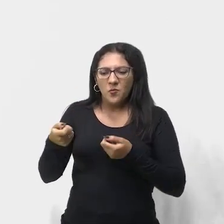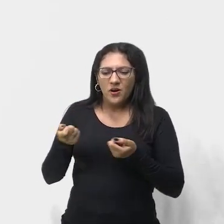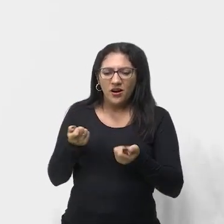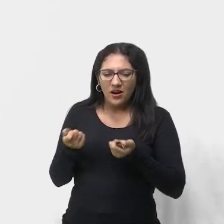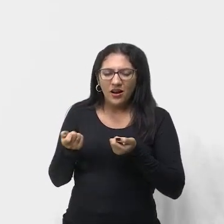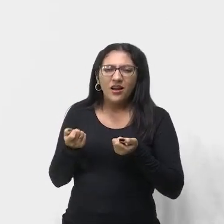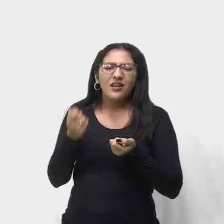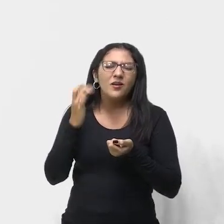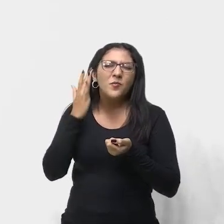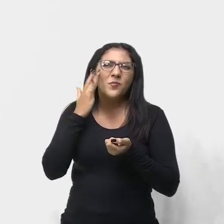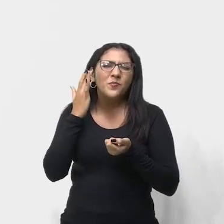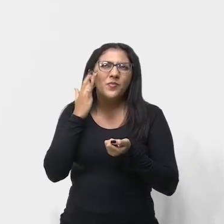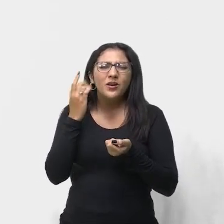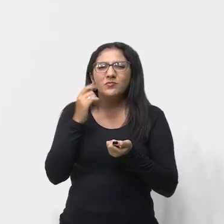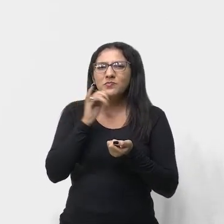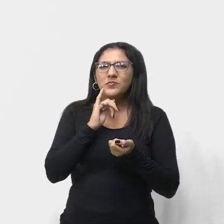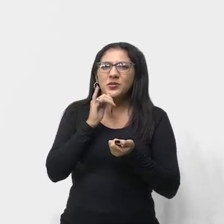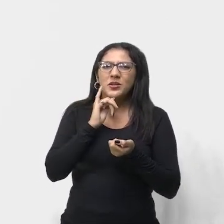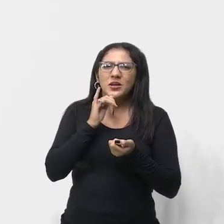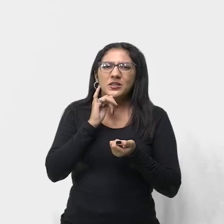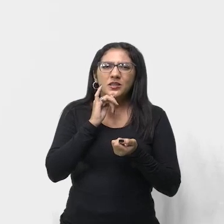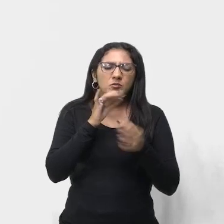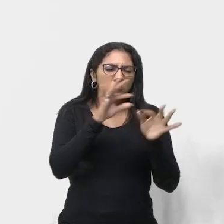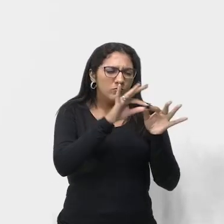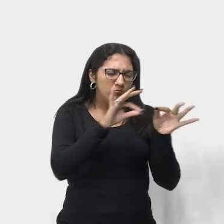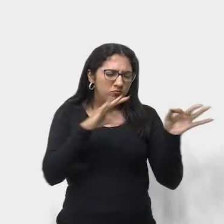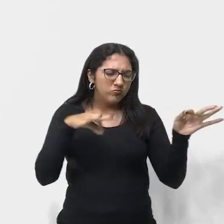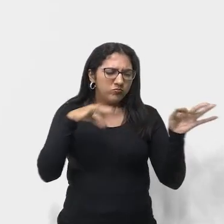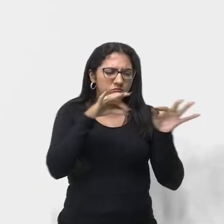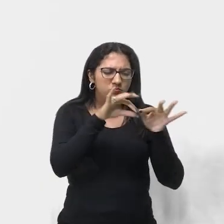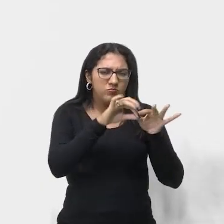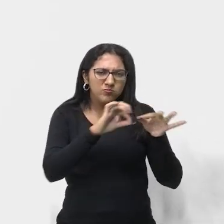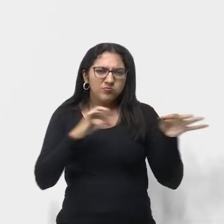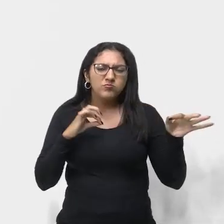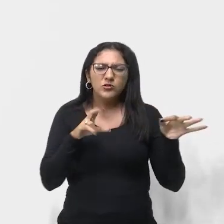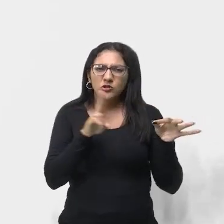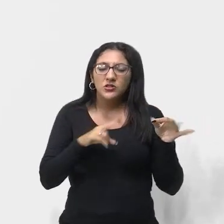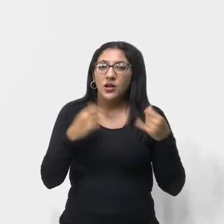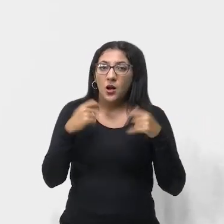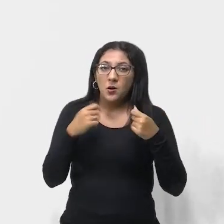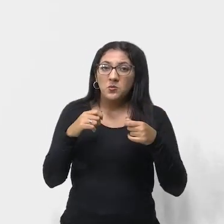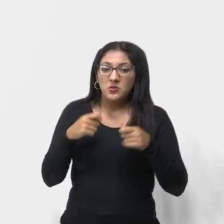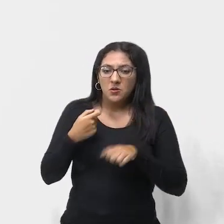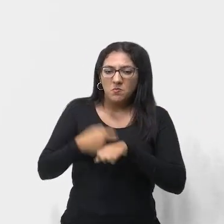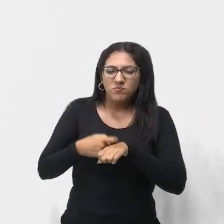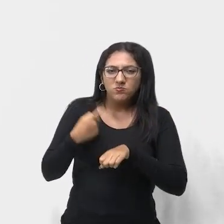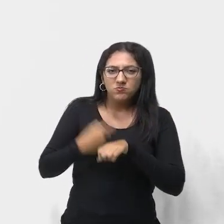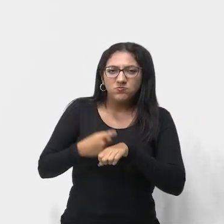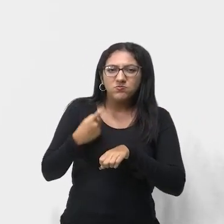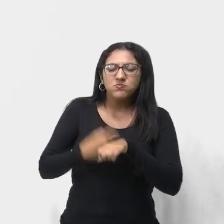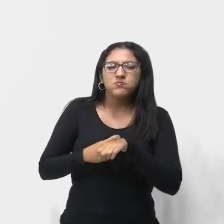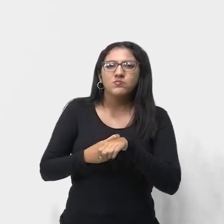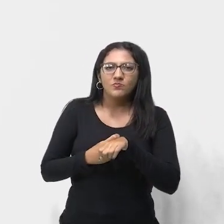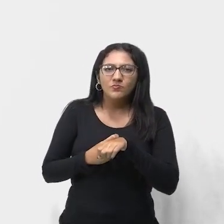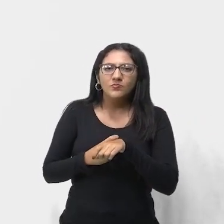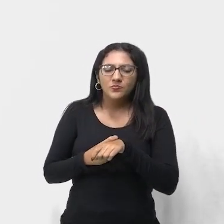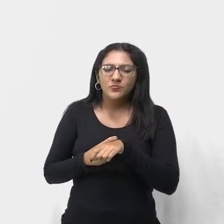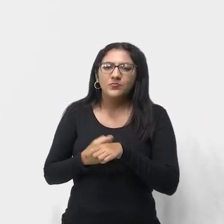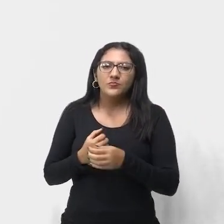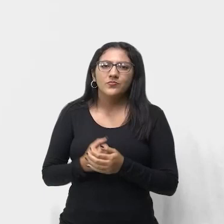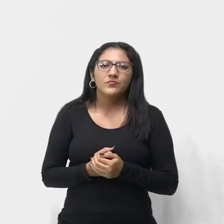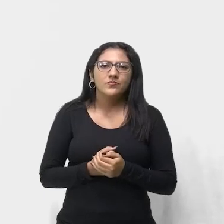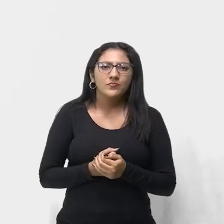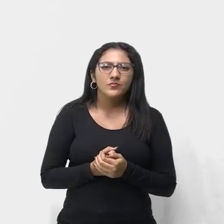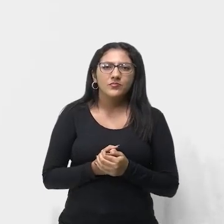que, aparentemente, palhas frágeis, uma vez colocadas num paneiro, elas são fortes, não é? E notem também